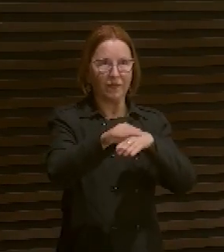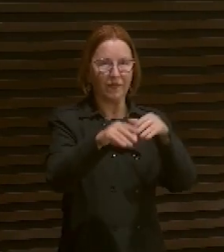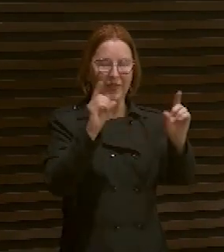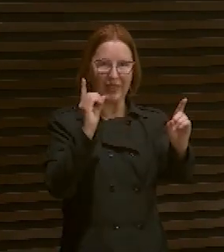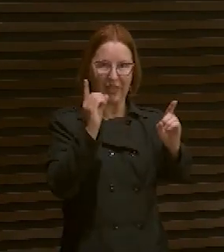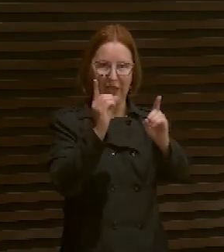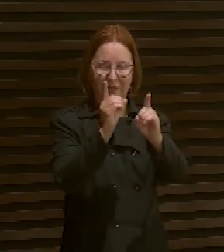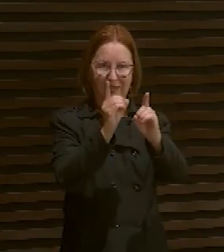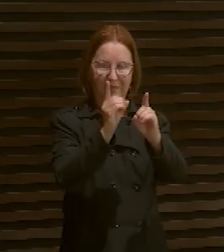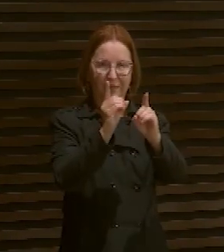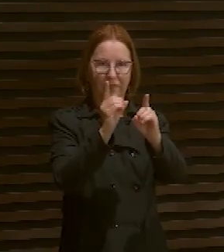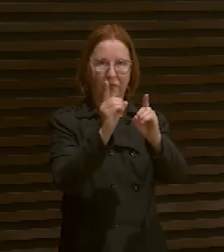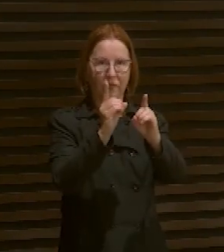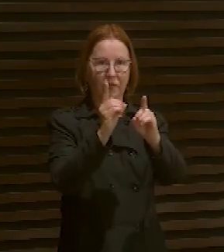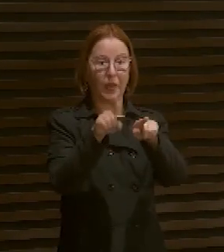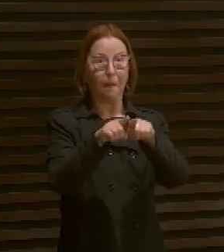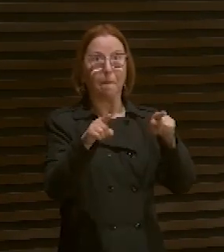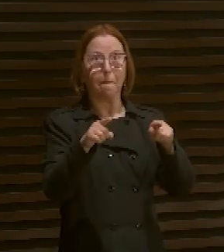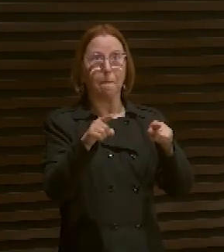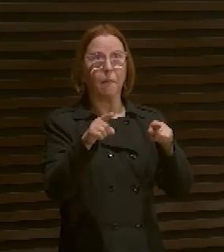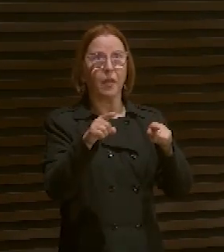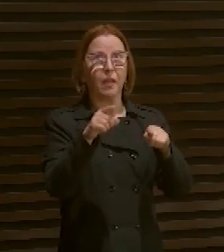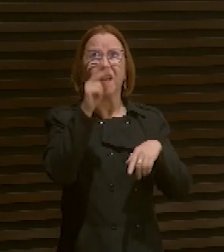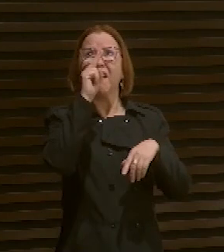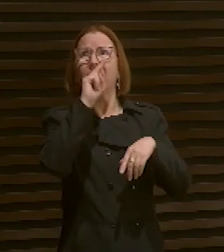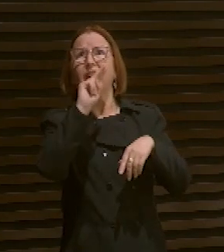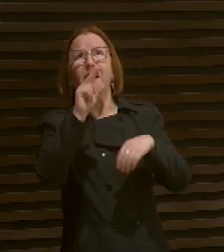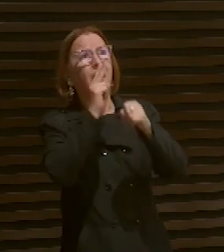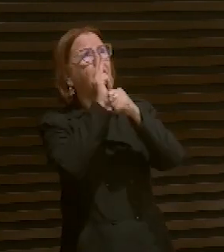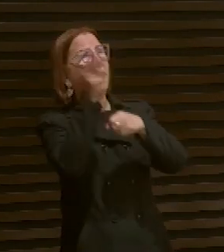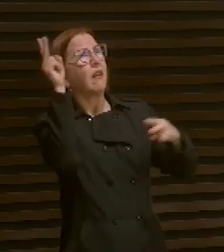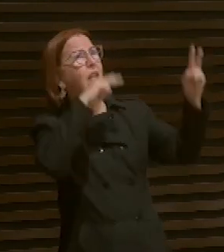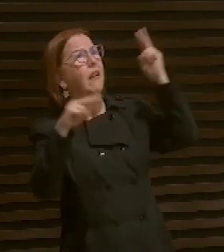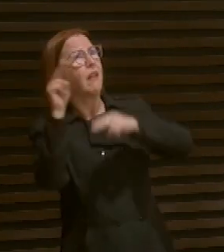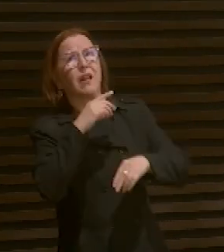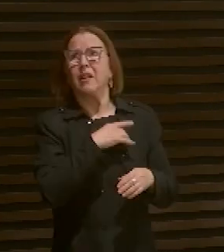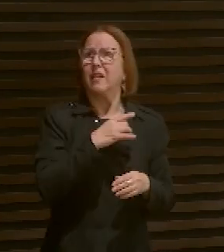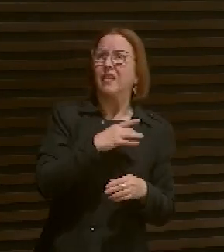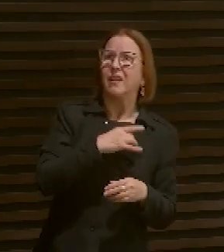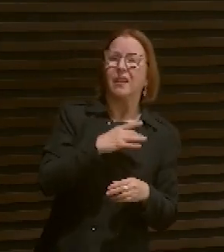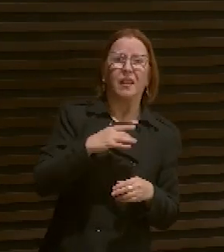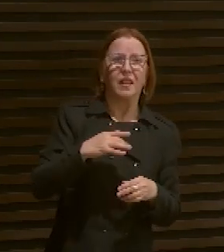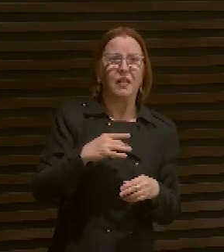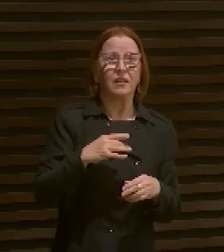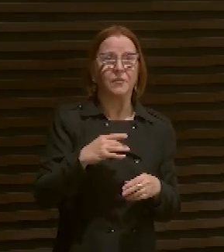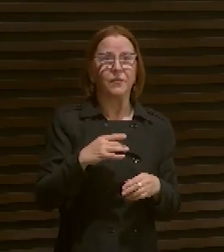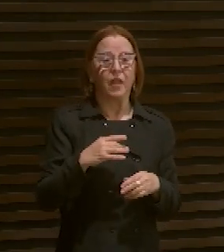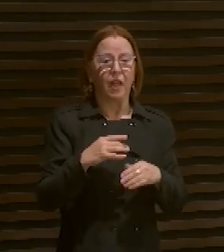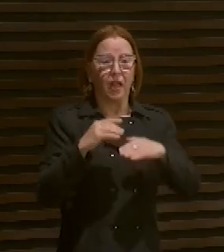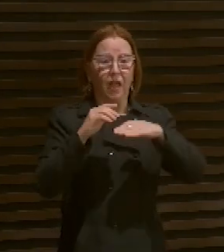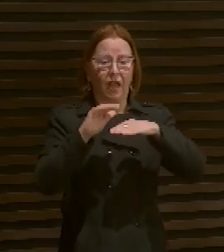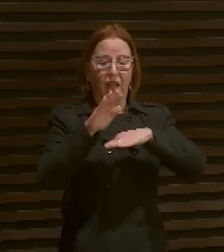Jesus. Reparando, porém, na força do vento, teve medo. E começando a